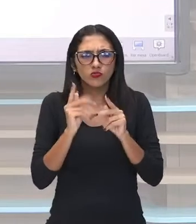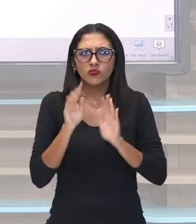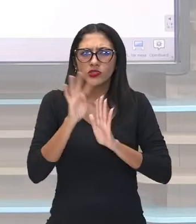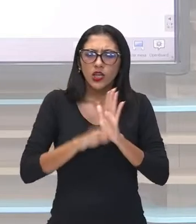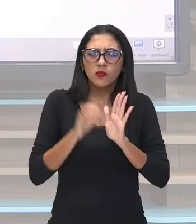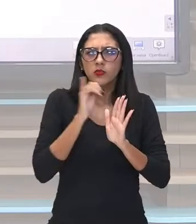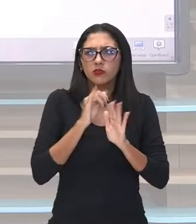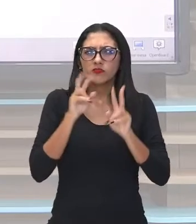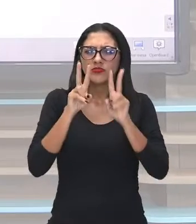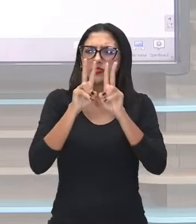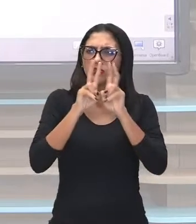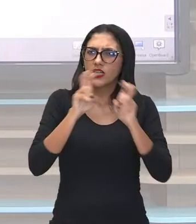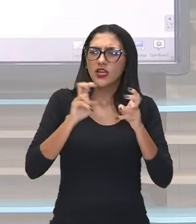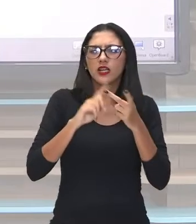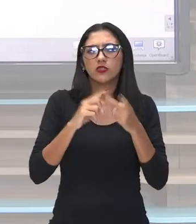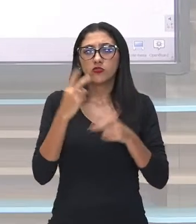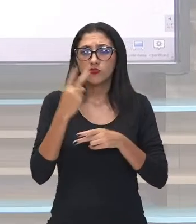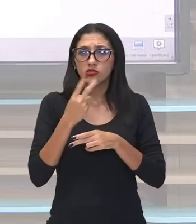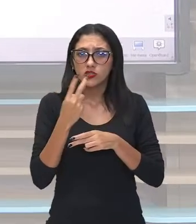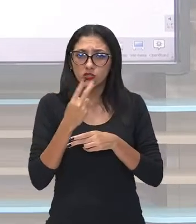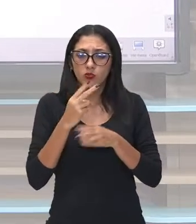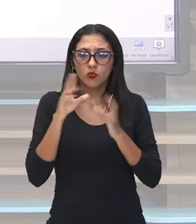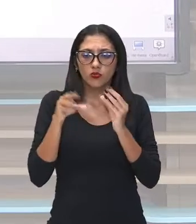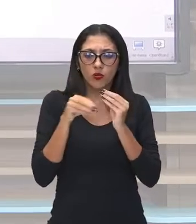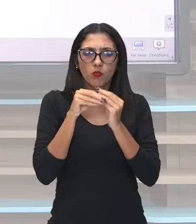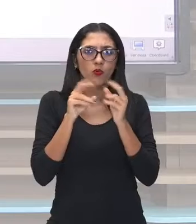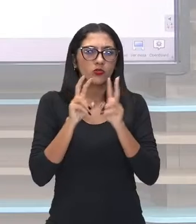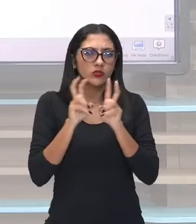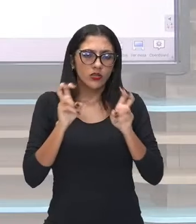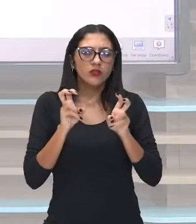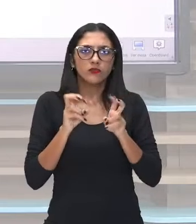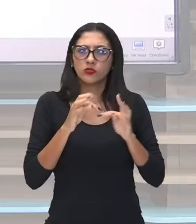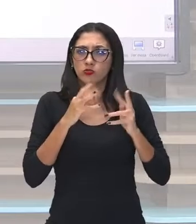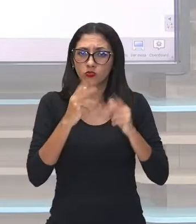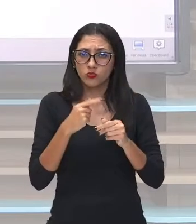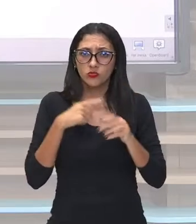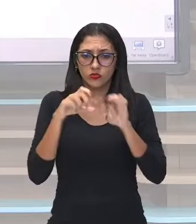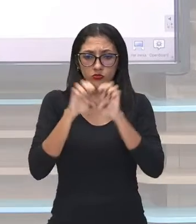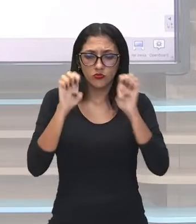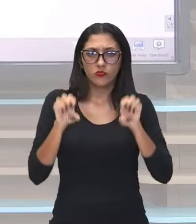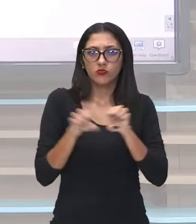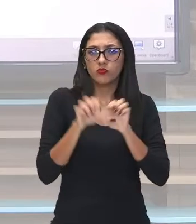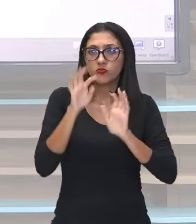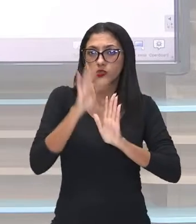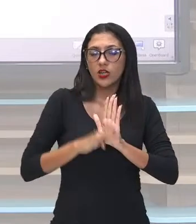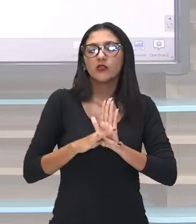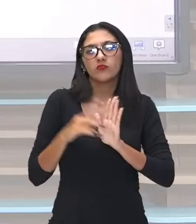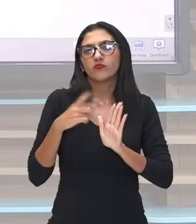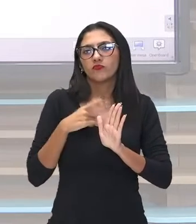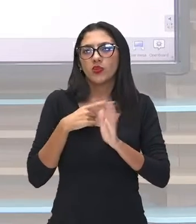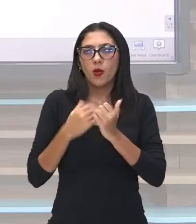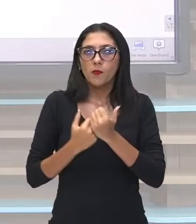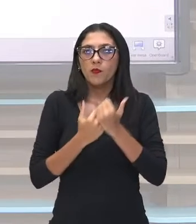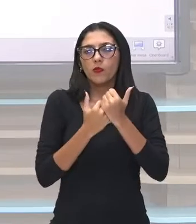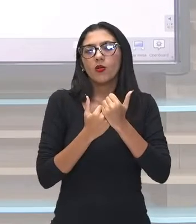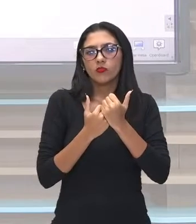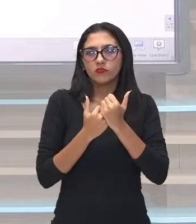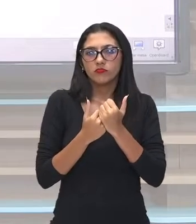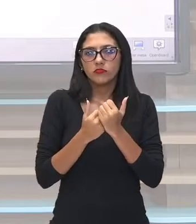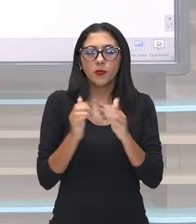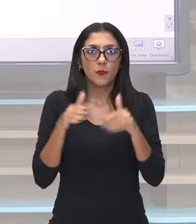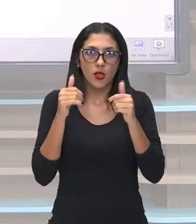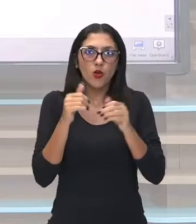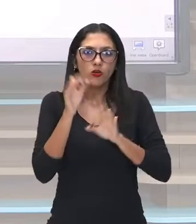título, subtítulo, tudo isso faz parte quando você vai ler nas entrelinhas, como a gente